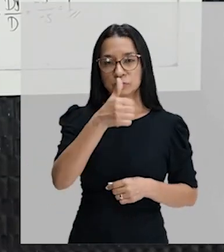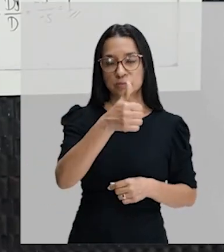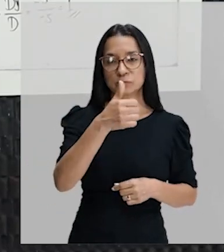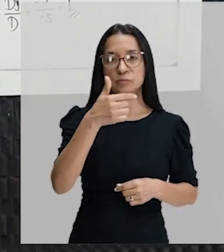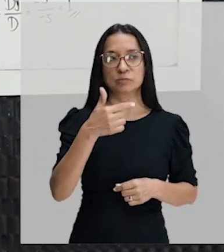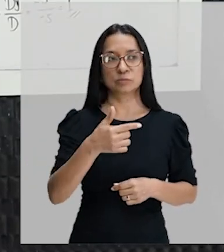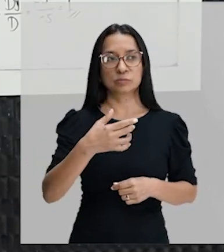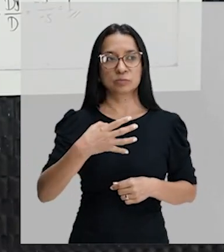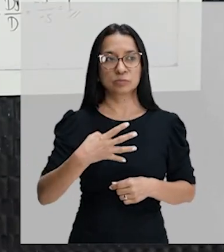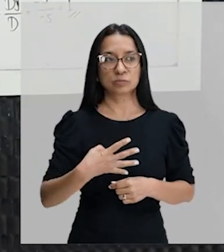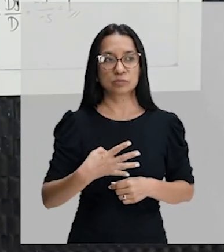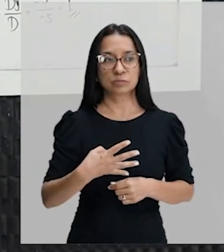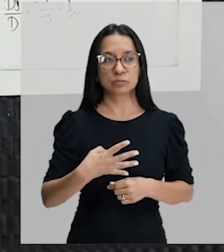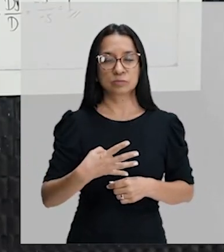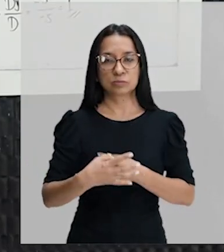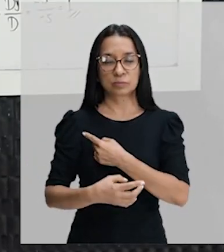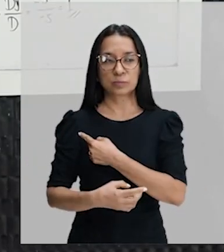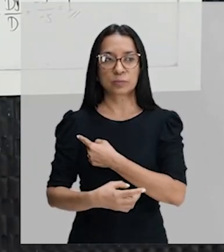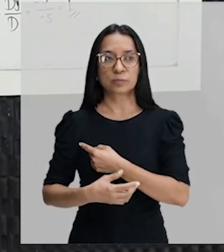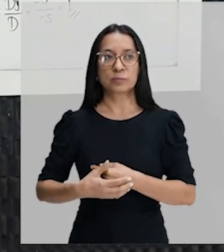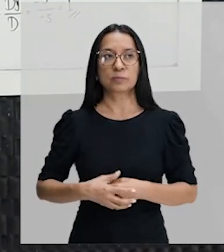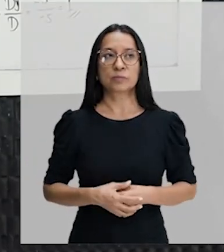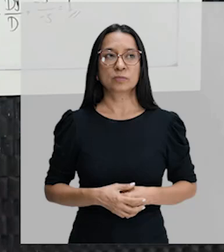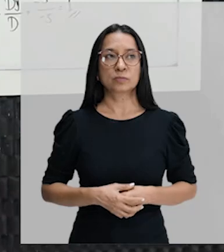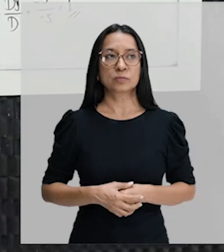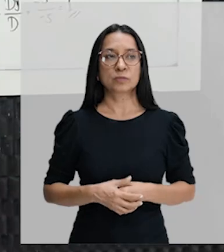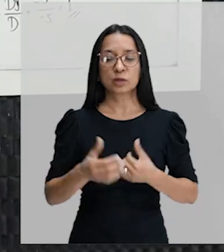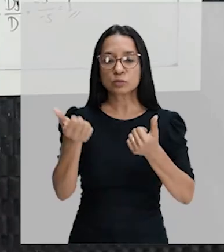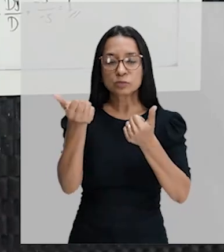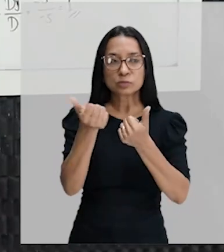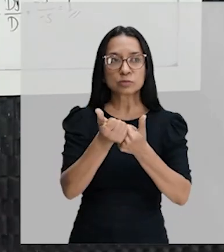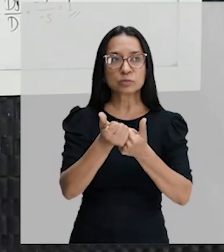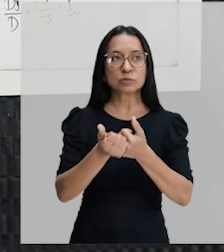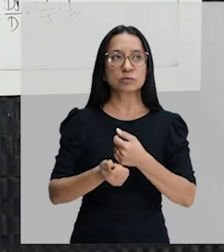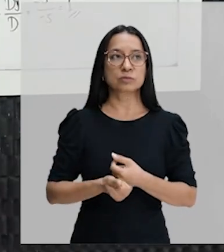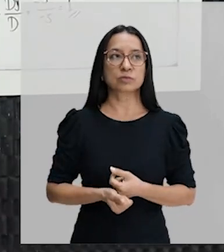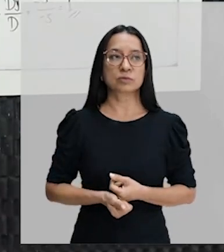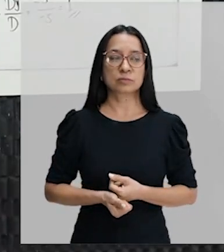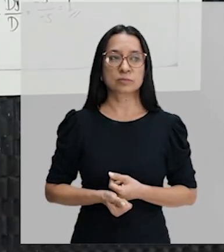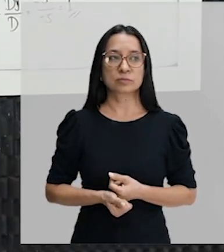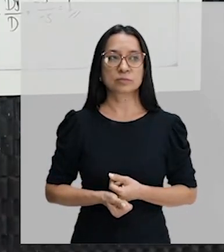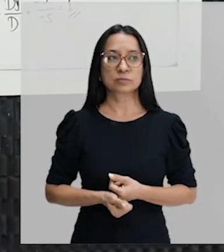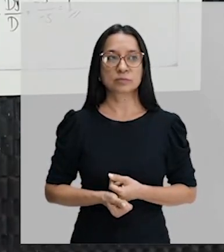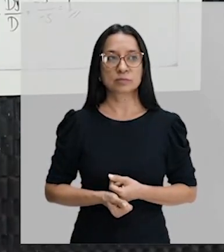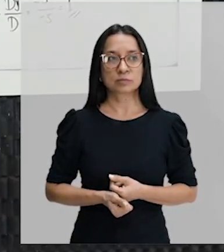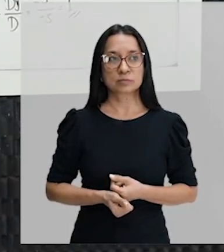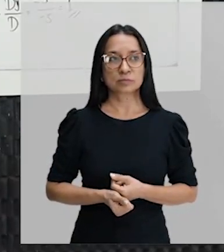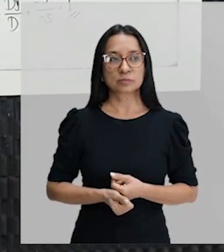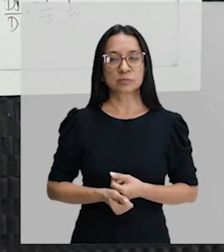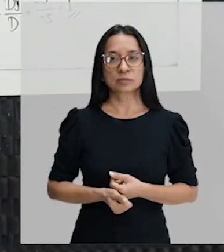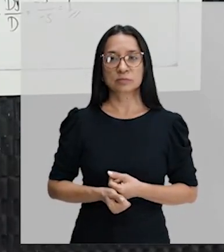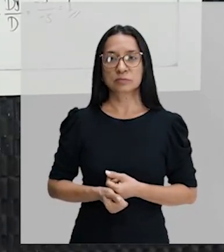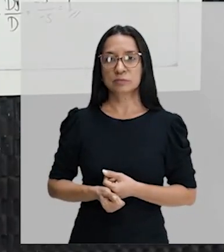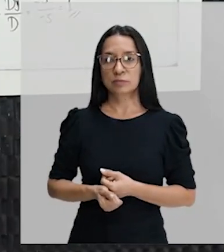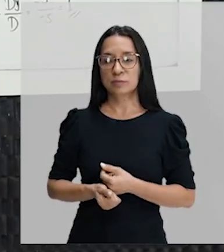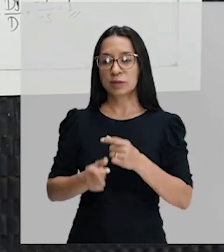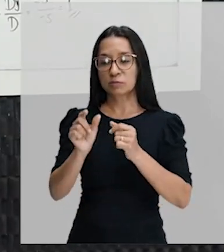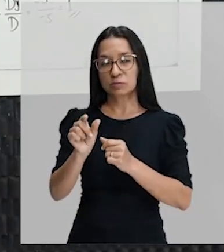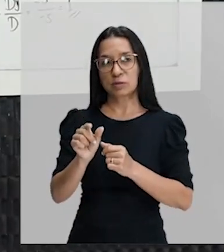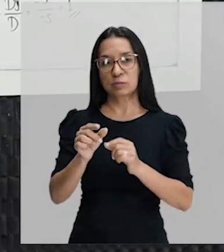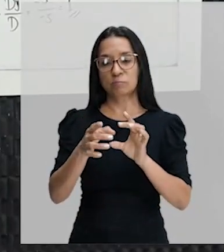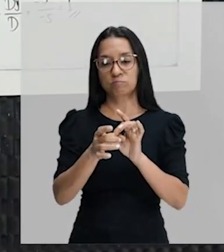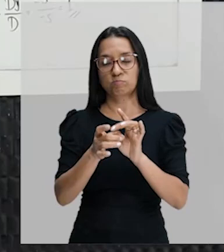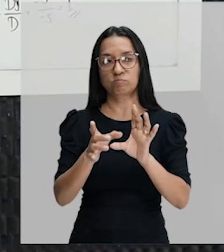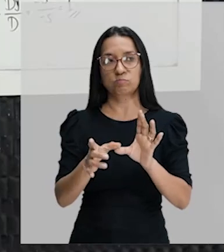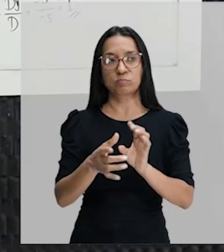2 e 4, volta. Aí você substitui essa segunda coluna pelos termos